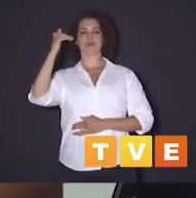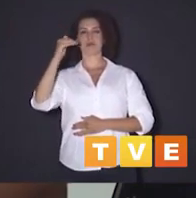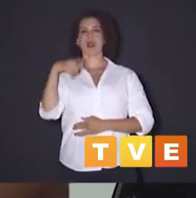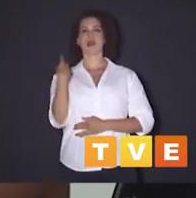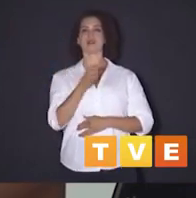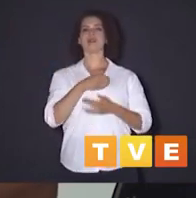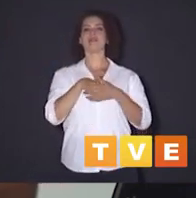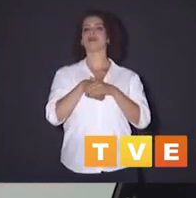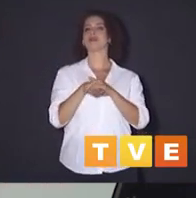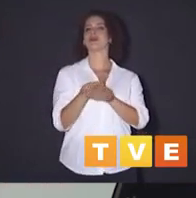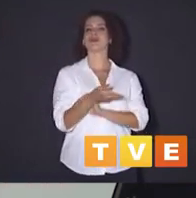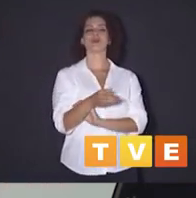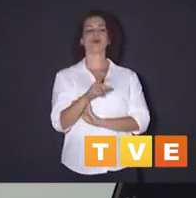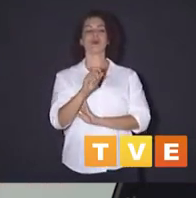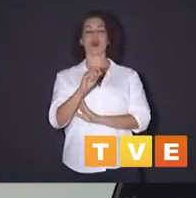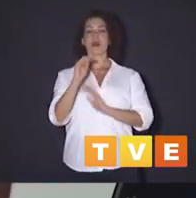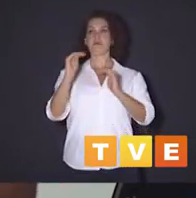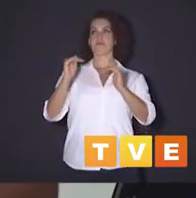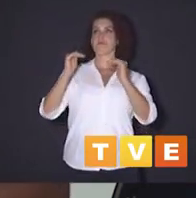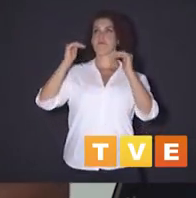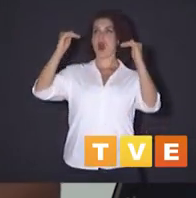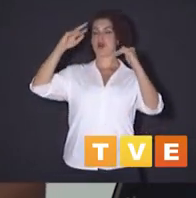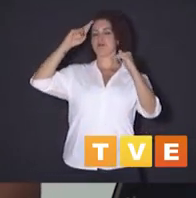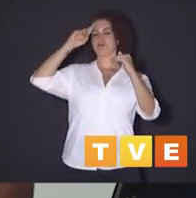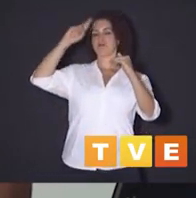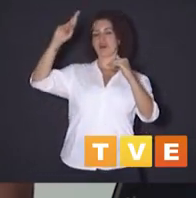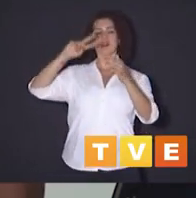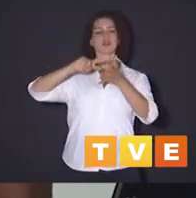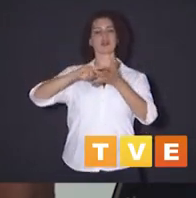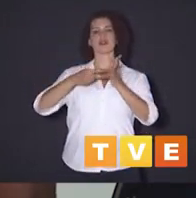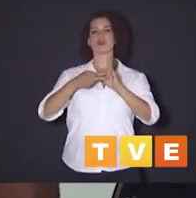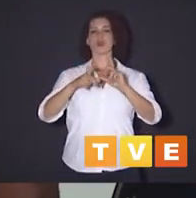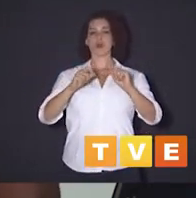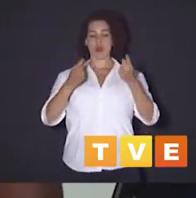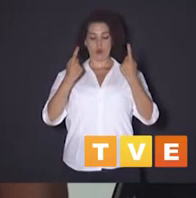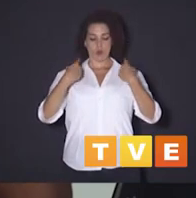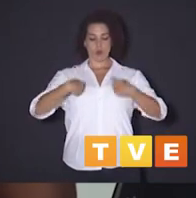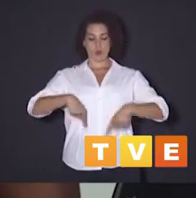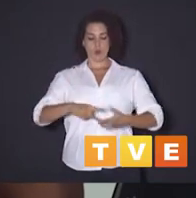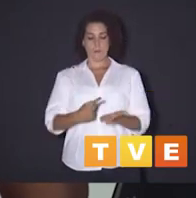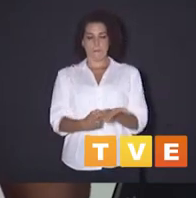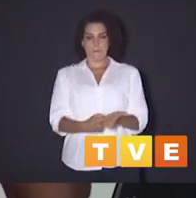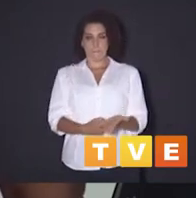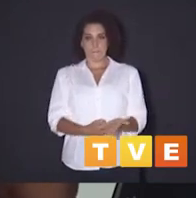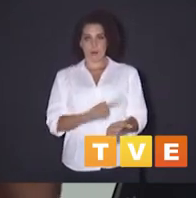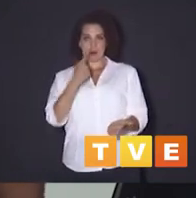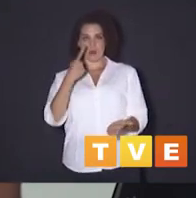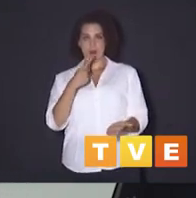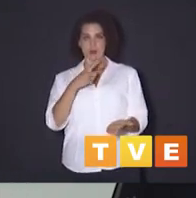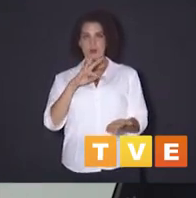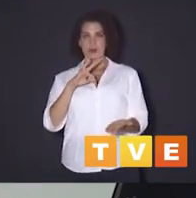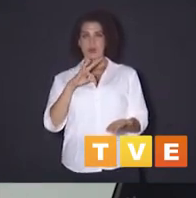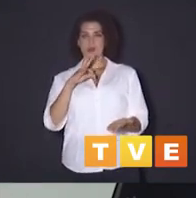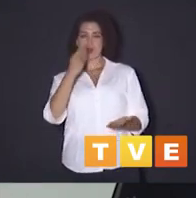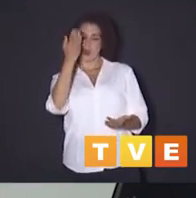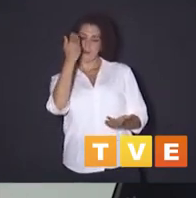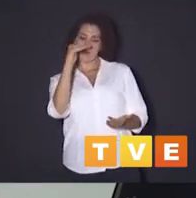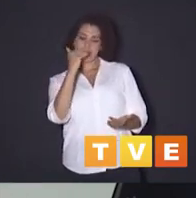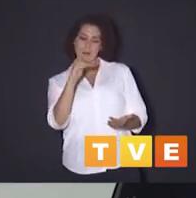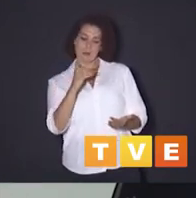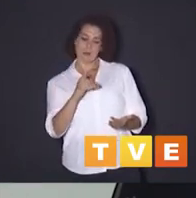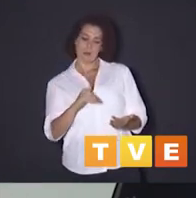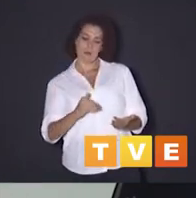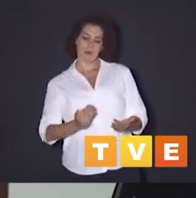habituou a entender que a autoridade é expressado a partir de um coral cidade branca e todos aqueles outros elementos estéticos